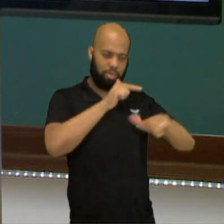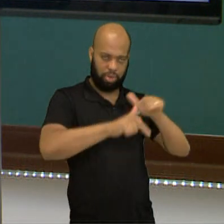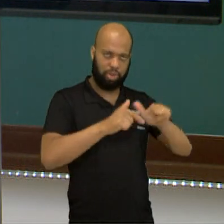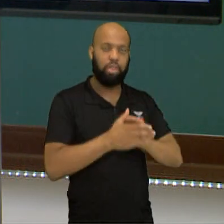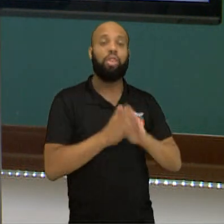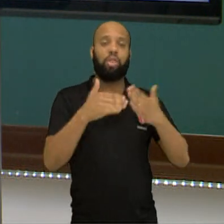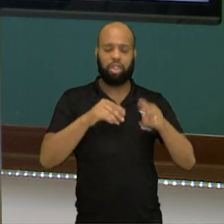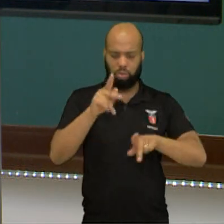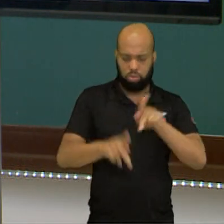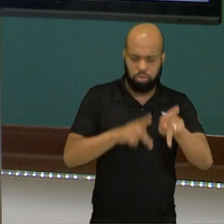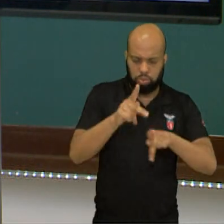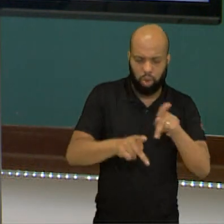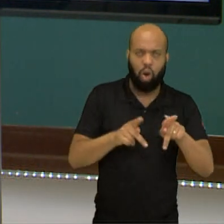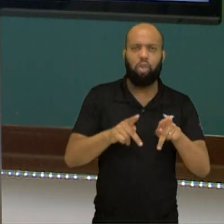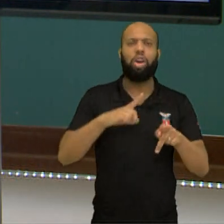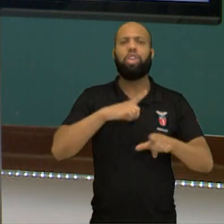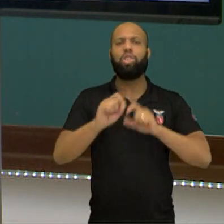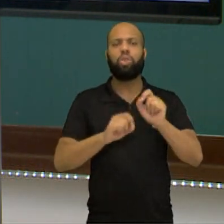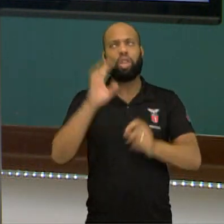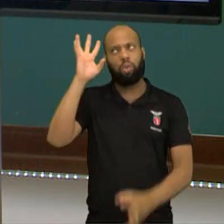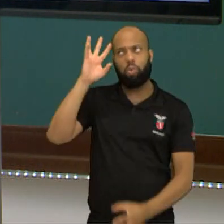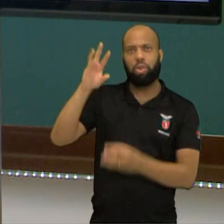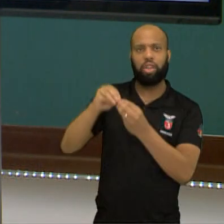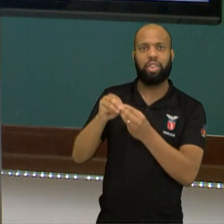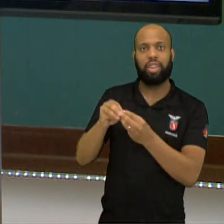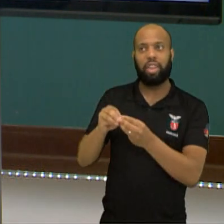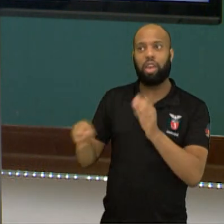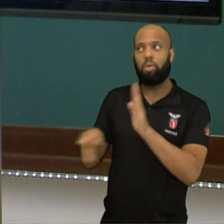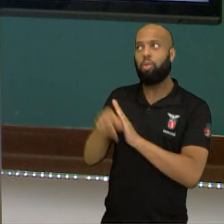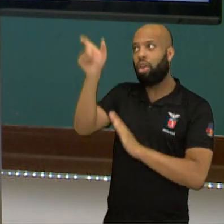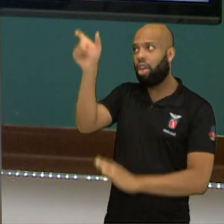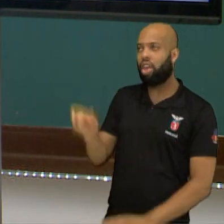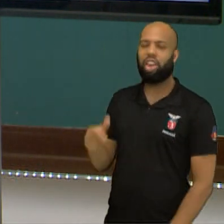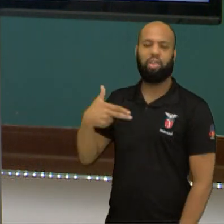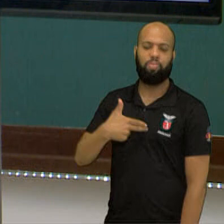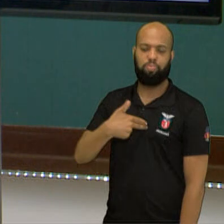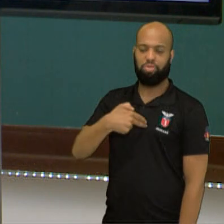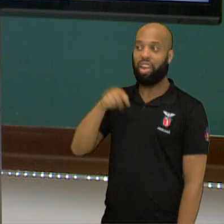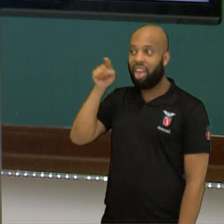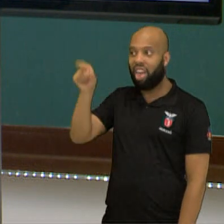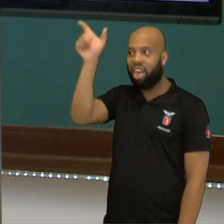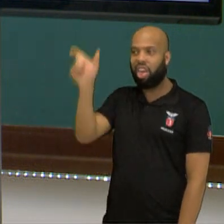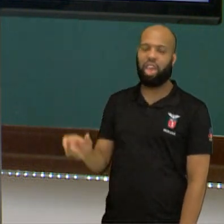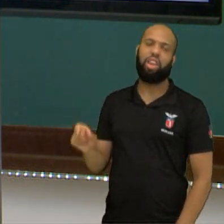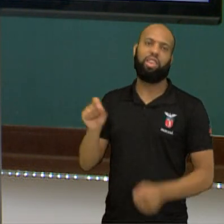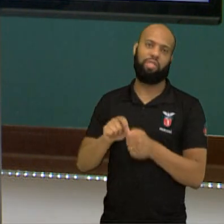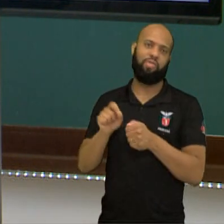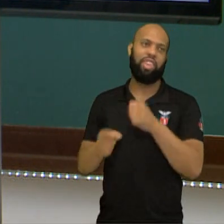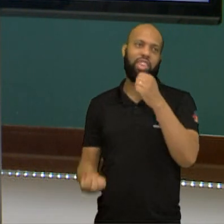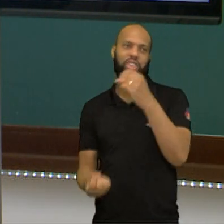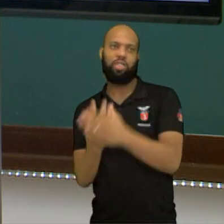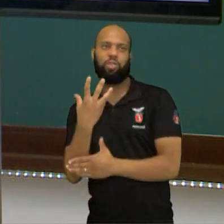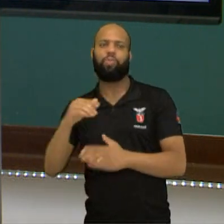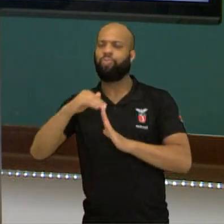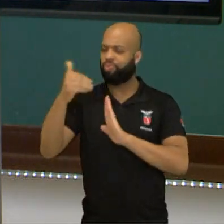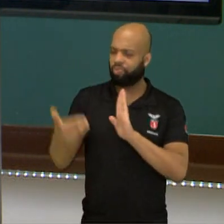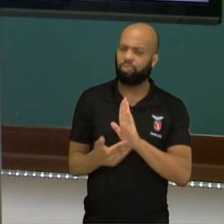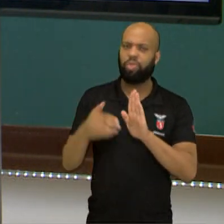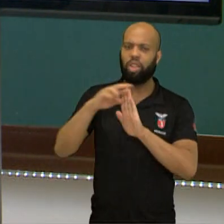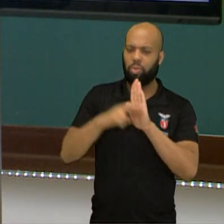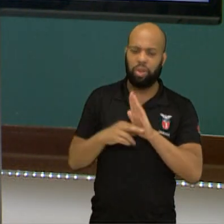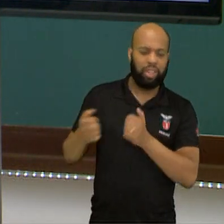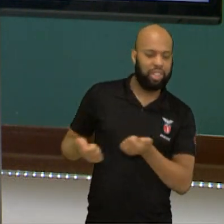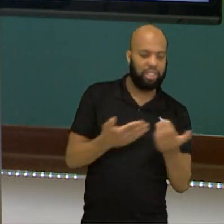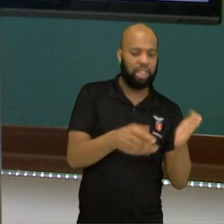O povo deveria entender que foi o Getúlio Vargas, a pessoa do Getúlio, que quem decidiu